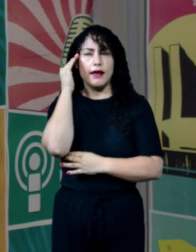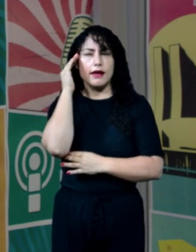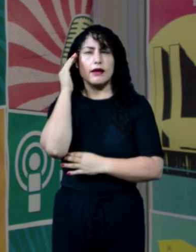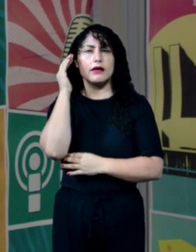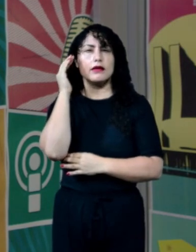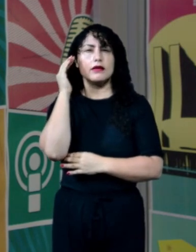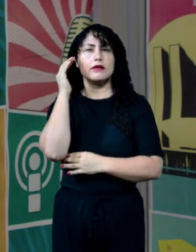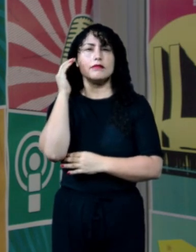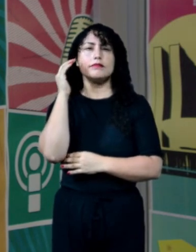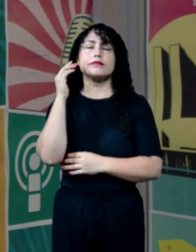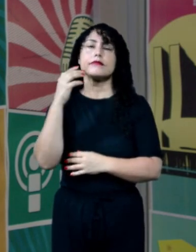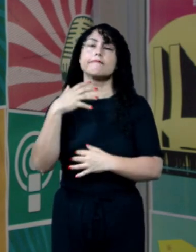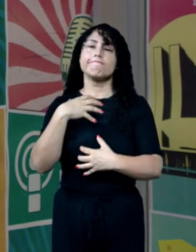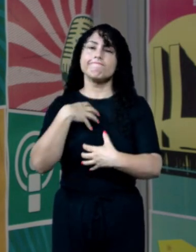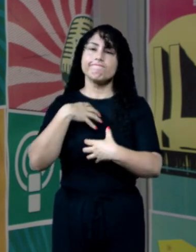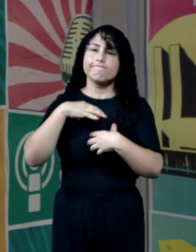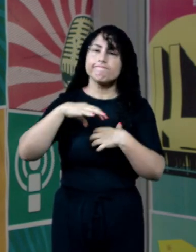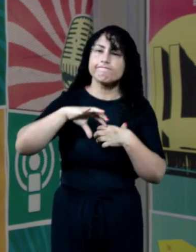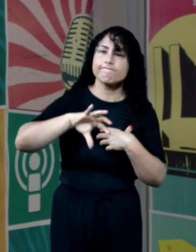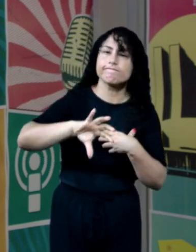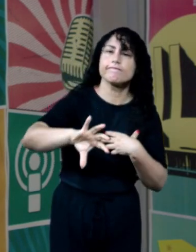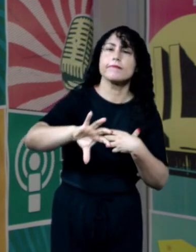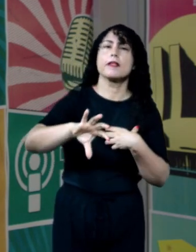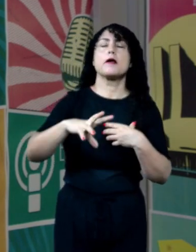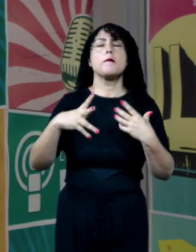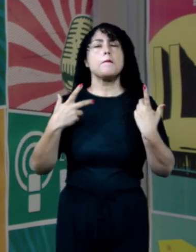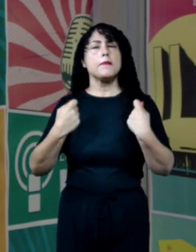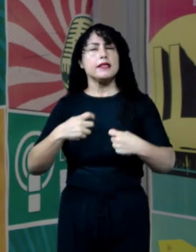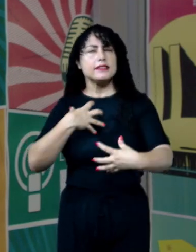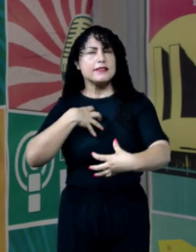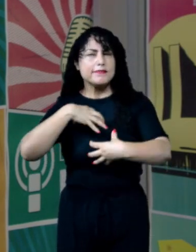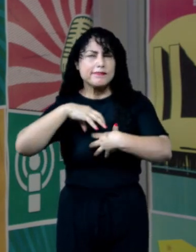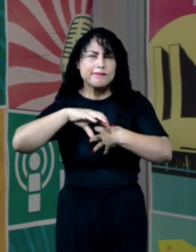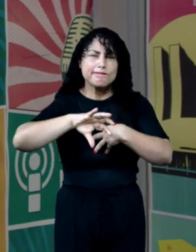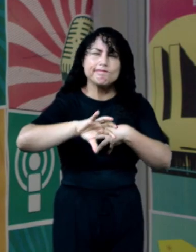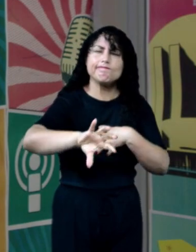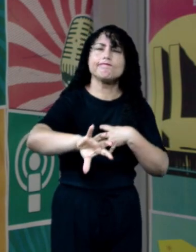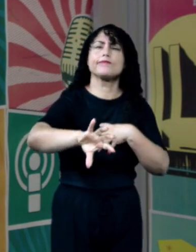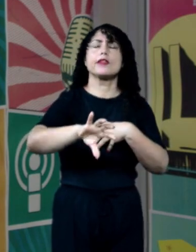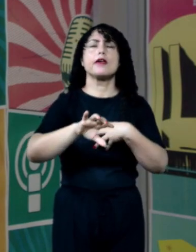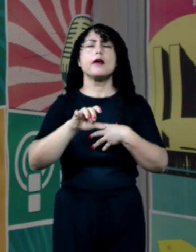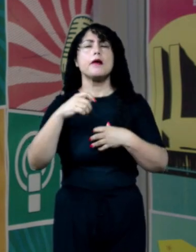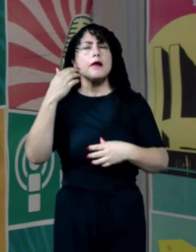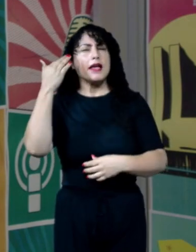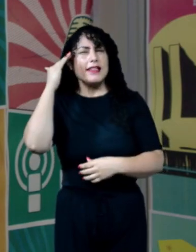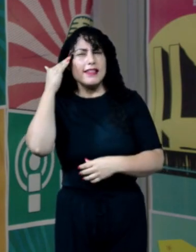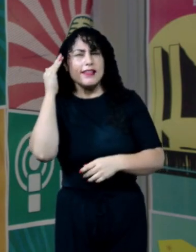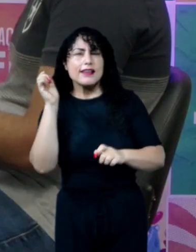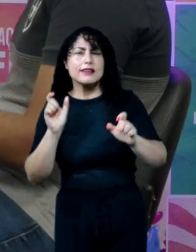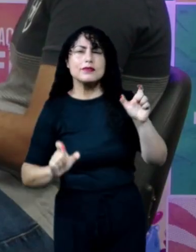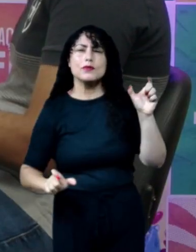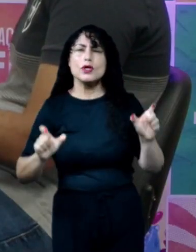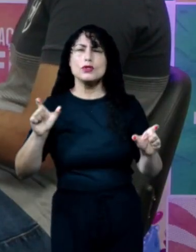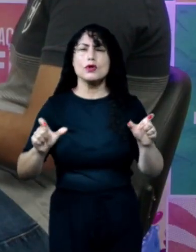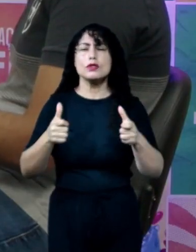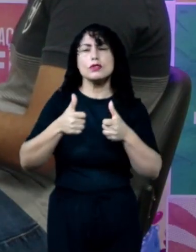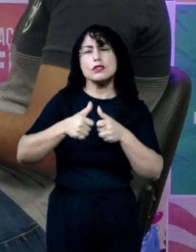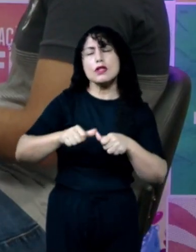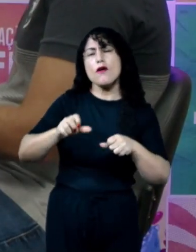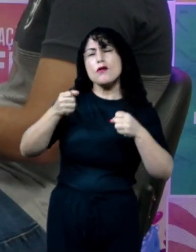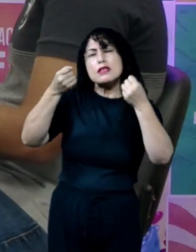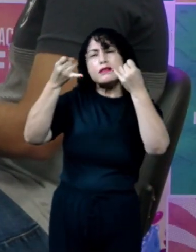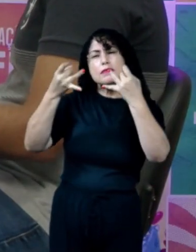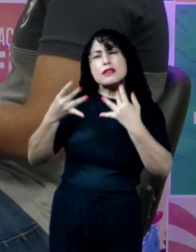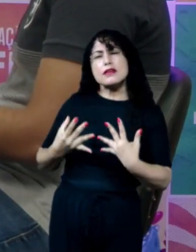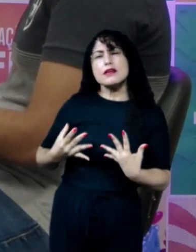é ser empático. Eu acho que para tudo na vida a gente tem que ser empático, a gente tem que entender que as pessoas, elas estão ali falando aquelas coisas,